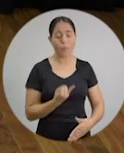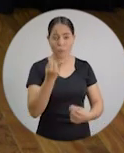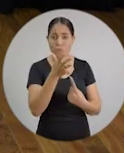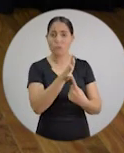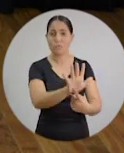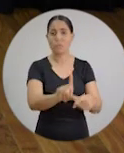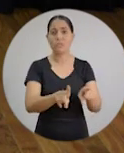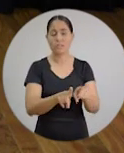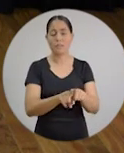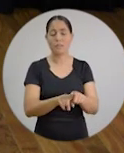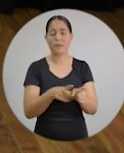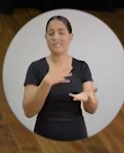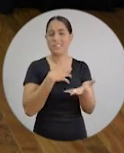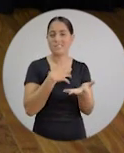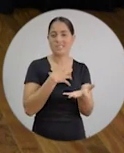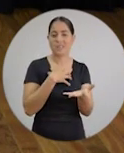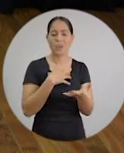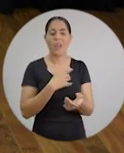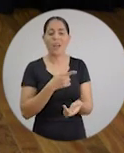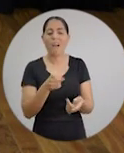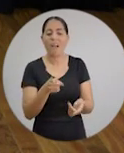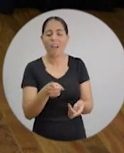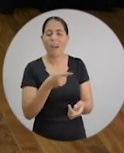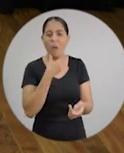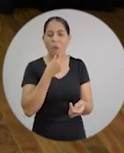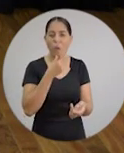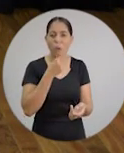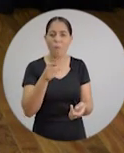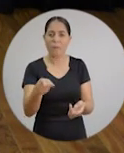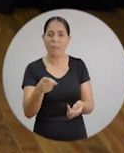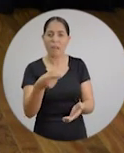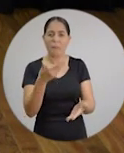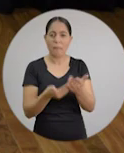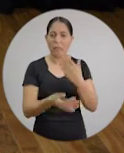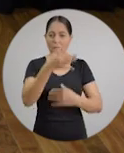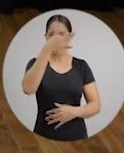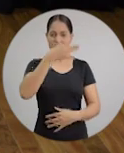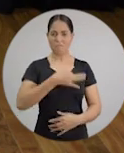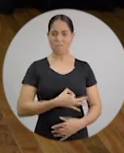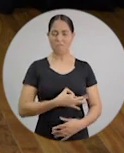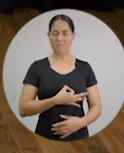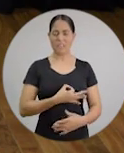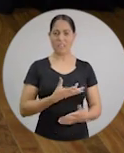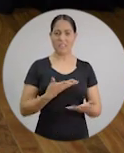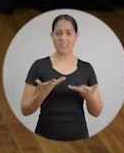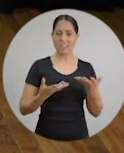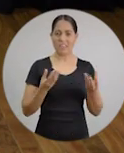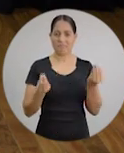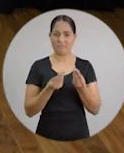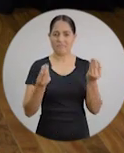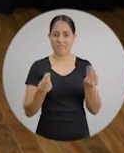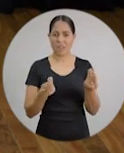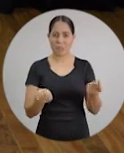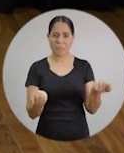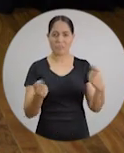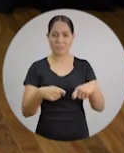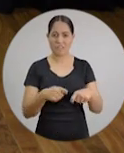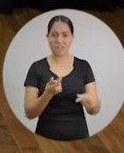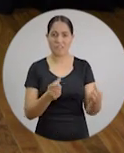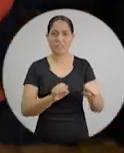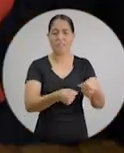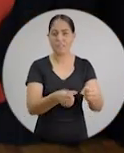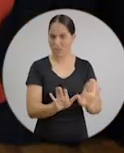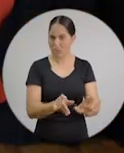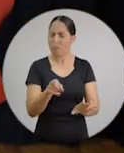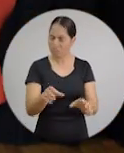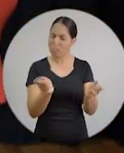fique a impressão de que aquele que tem essa inidoneidade suscitada fica também sem a possibilidade de